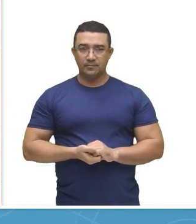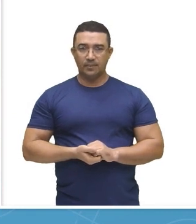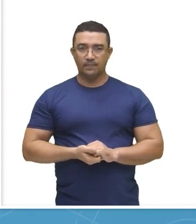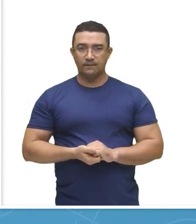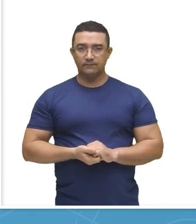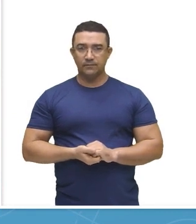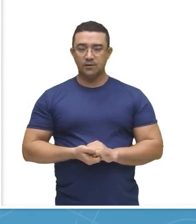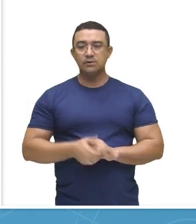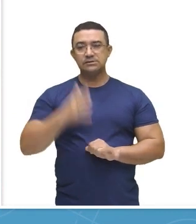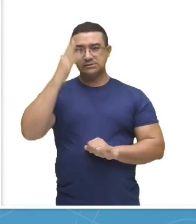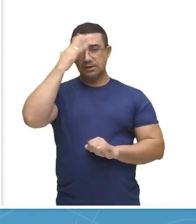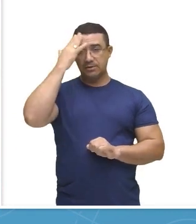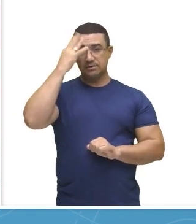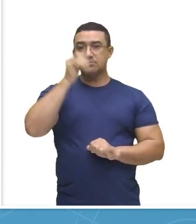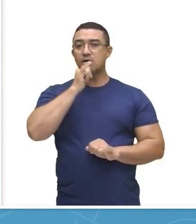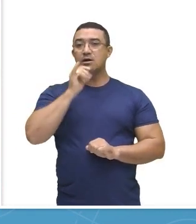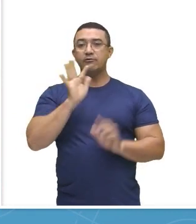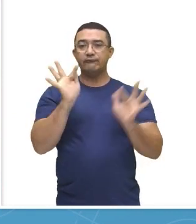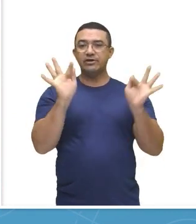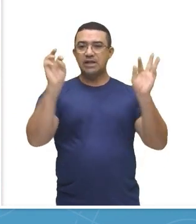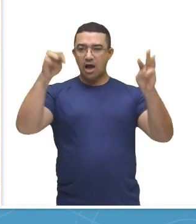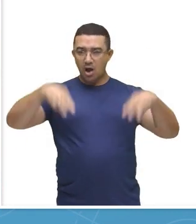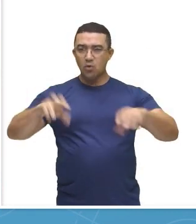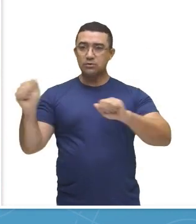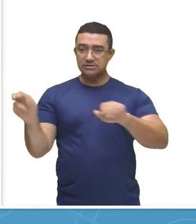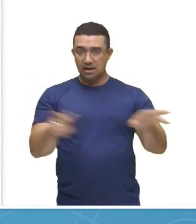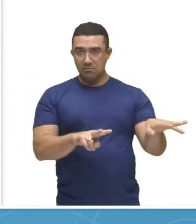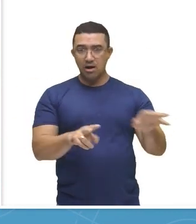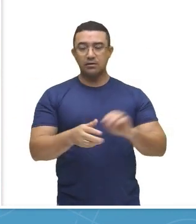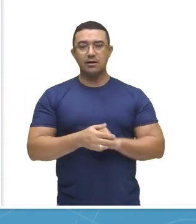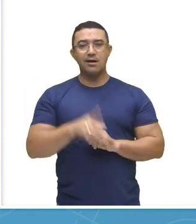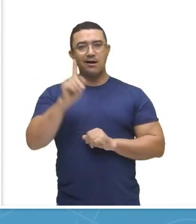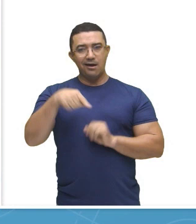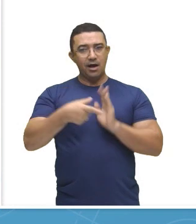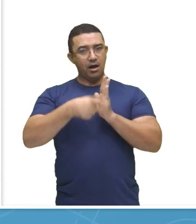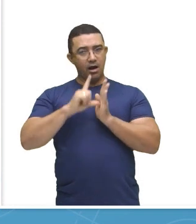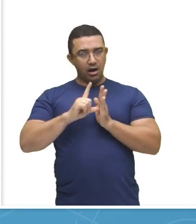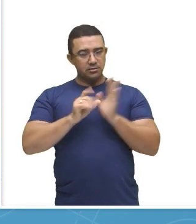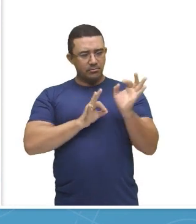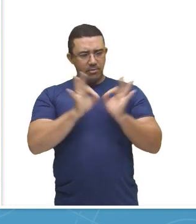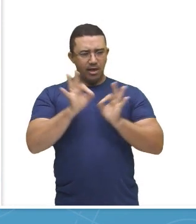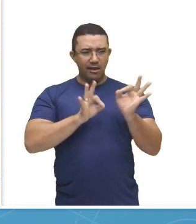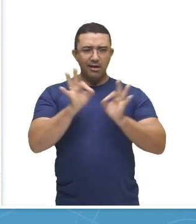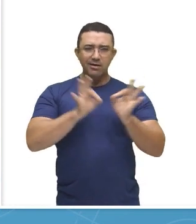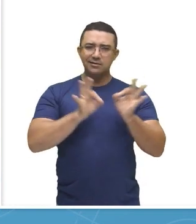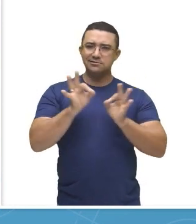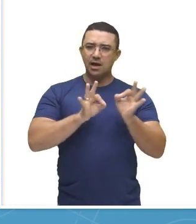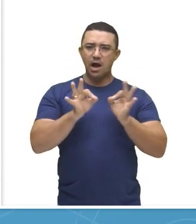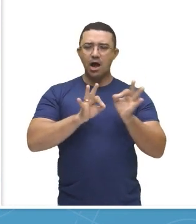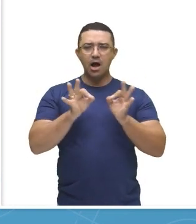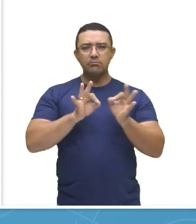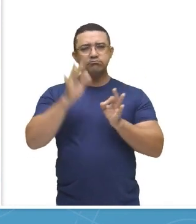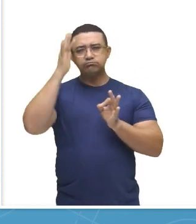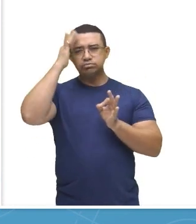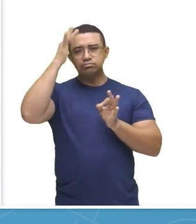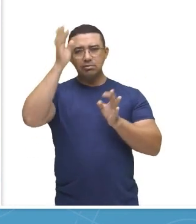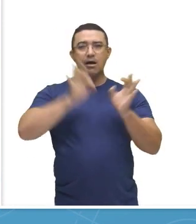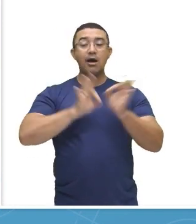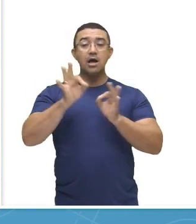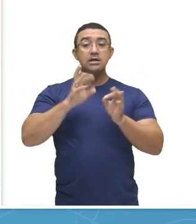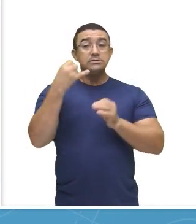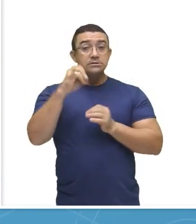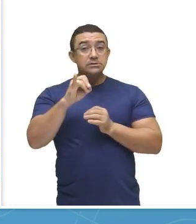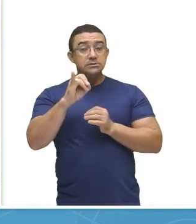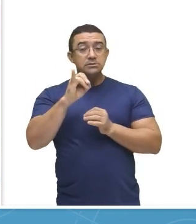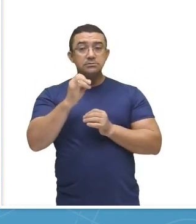temos certeza que irão acontecer. Então, é algo planejado, que eu já agendei, e se der algo